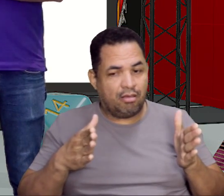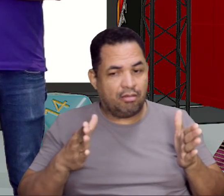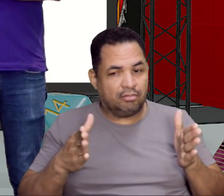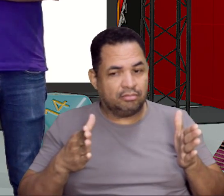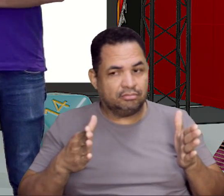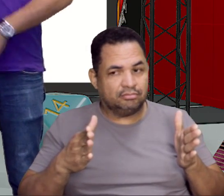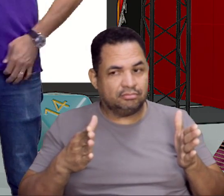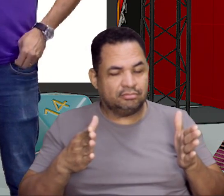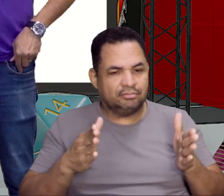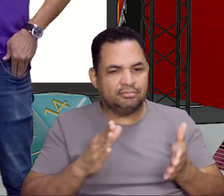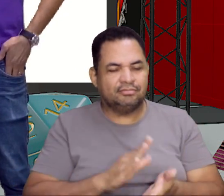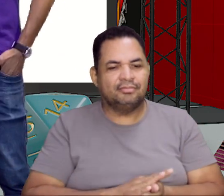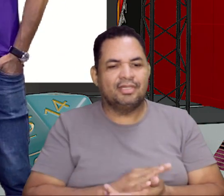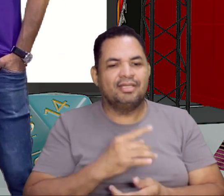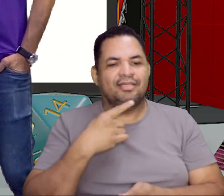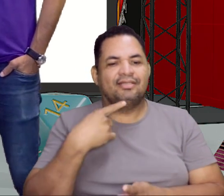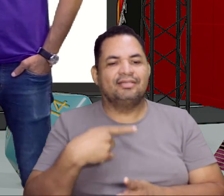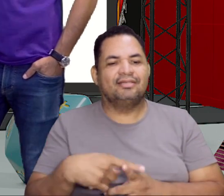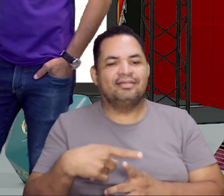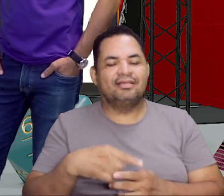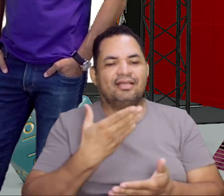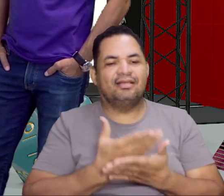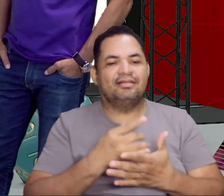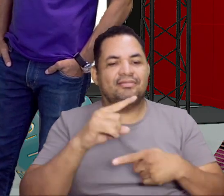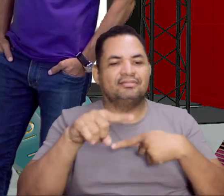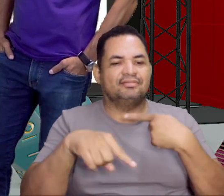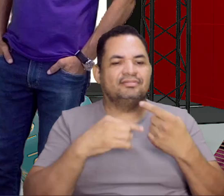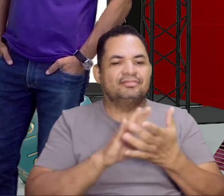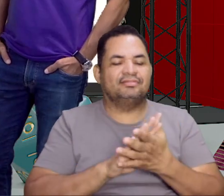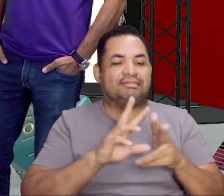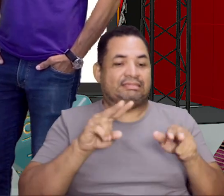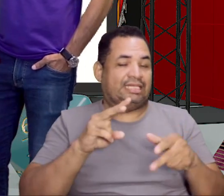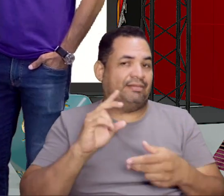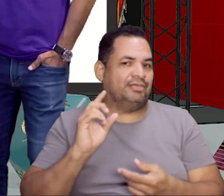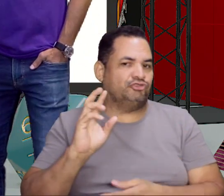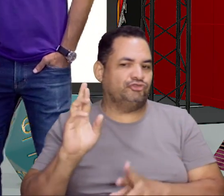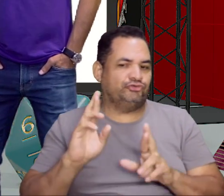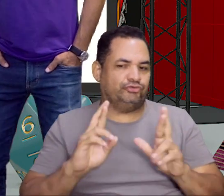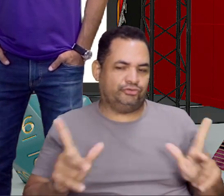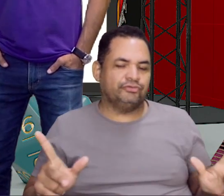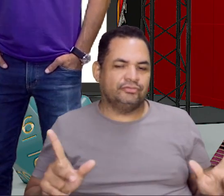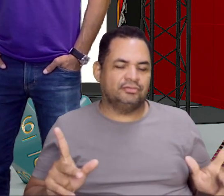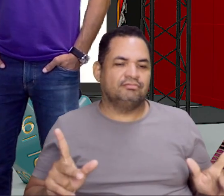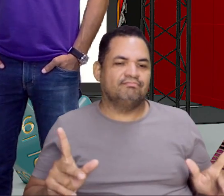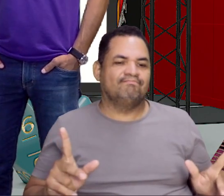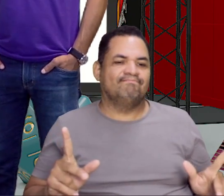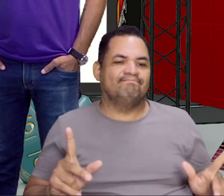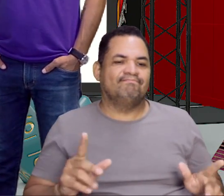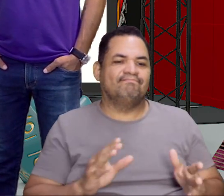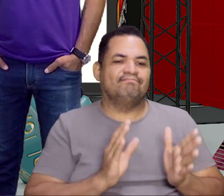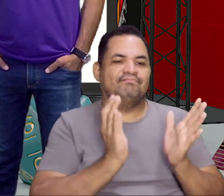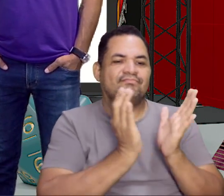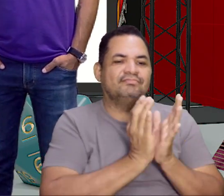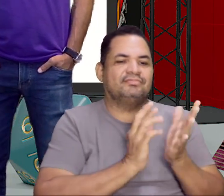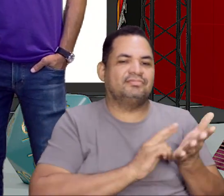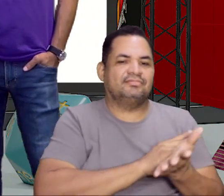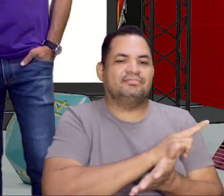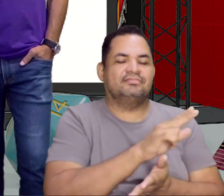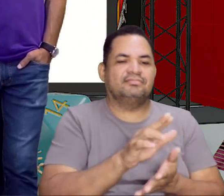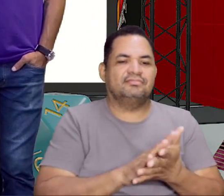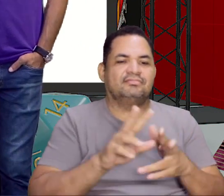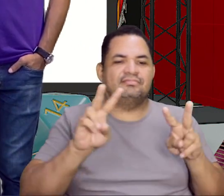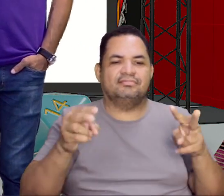né até porque a aula que vem o assunto já é outro é outro assunto então a unidade tá bem recheada bem